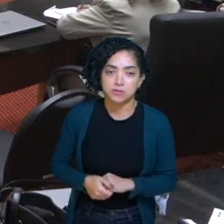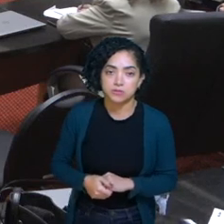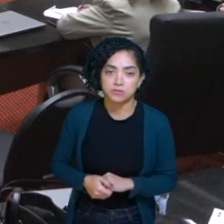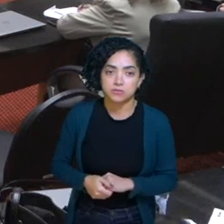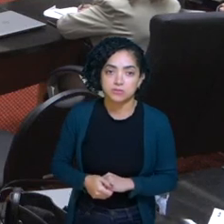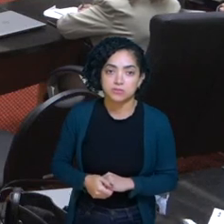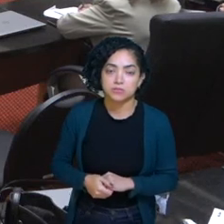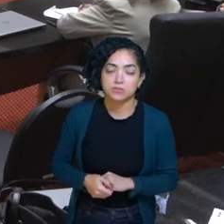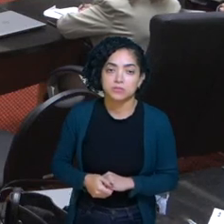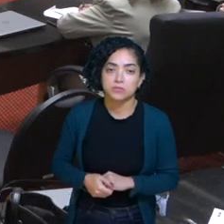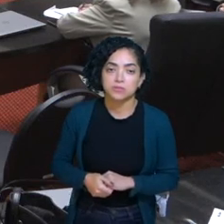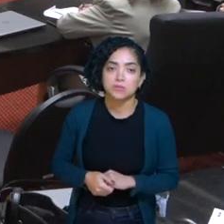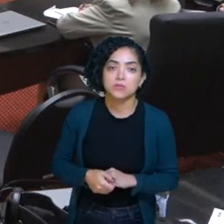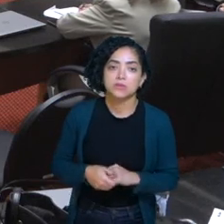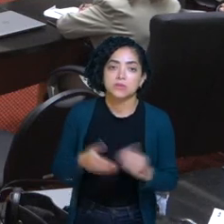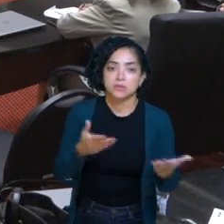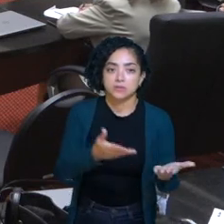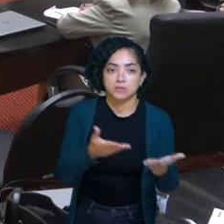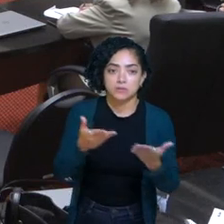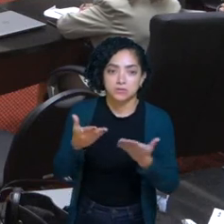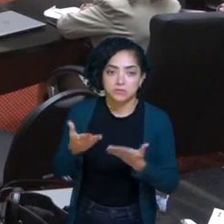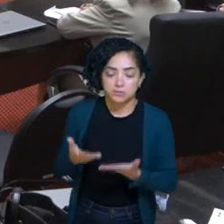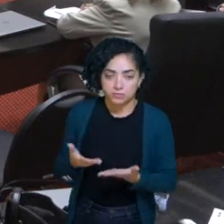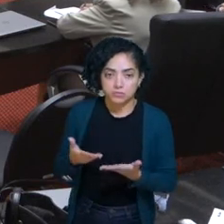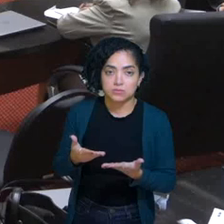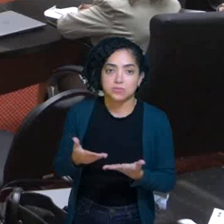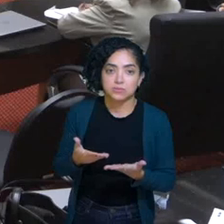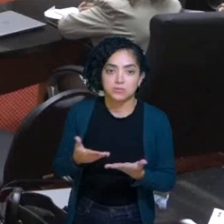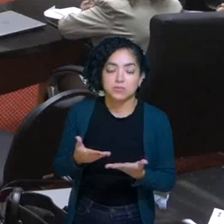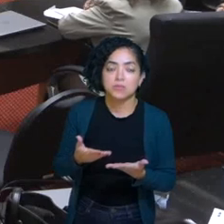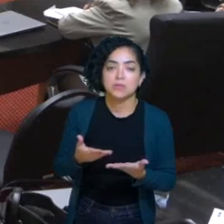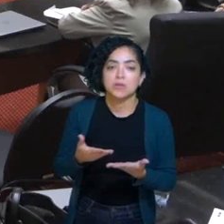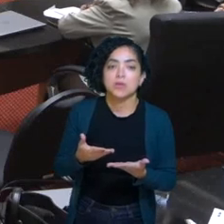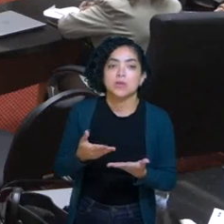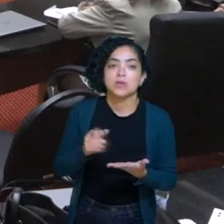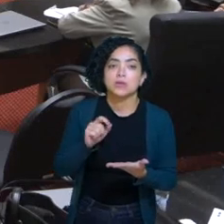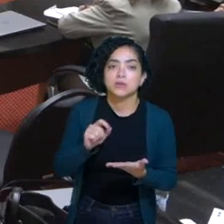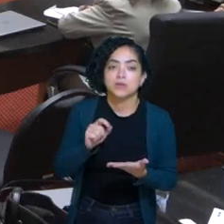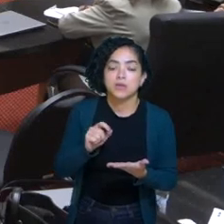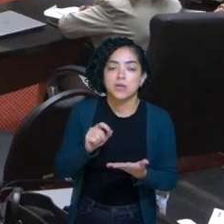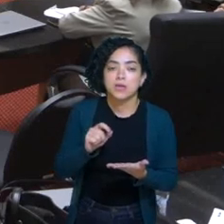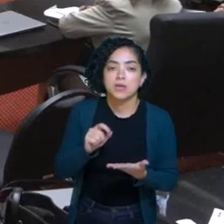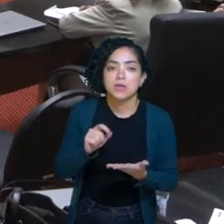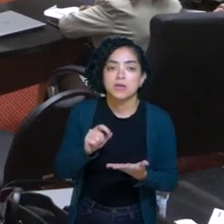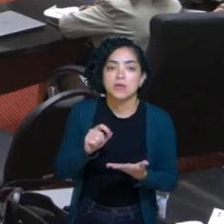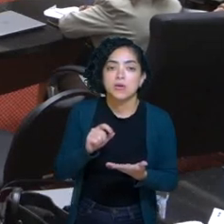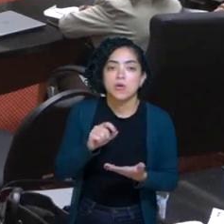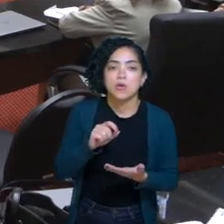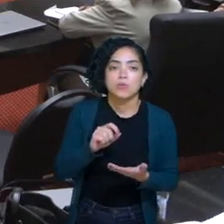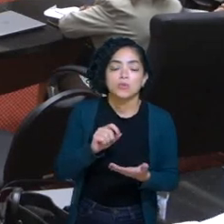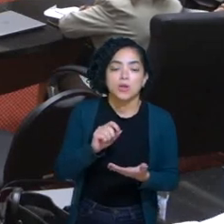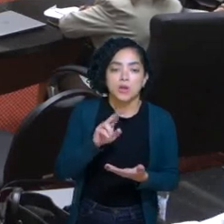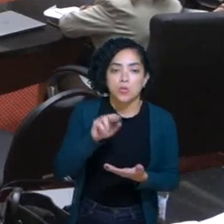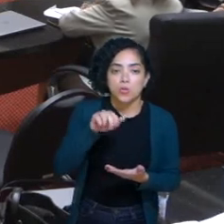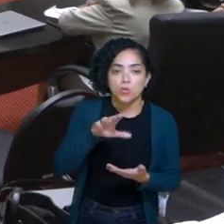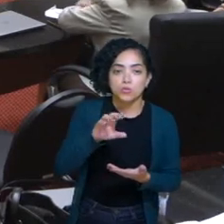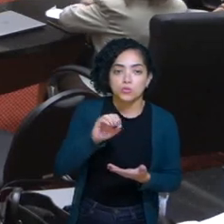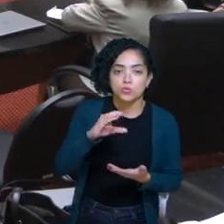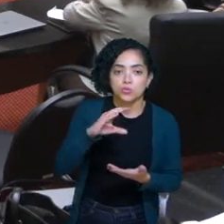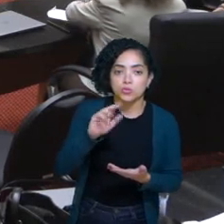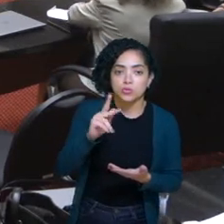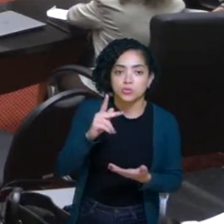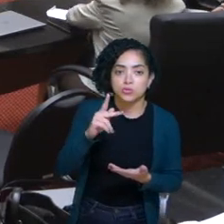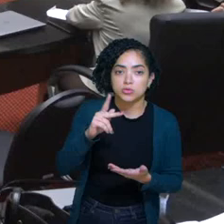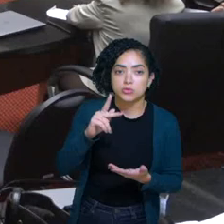convidamos também a compor a mesa Dr Élcio sequ docente da Uno Chapecó da Furb E também o